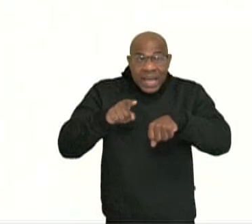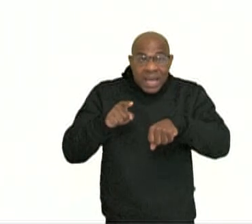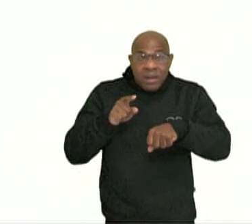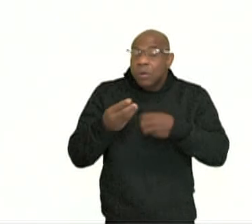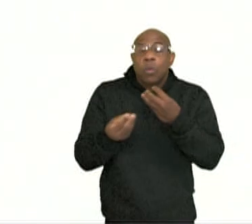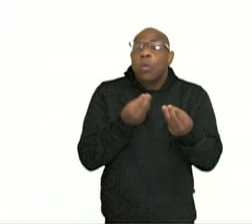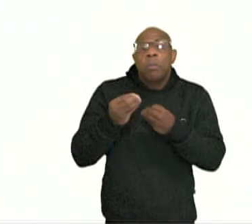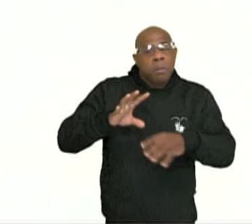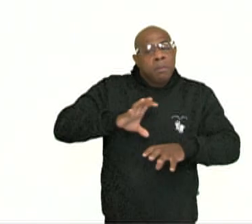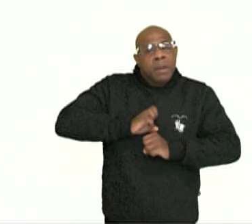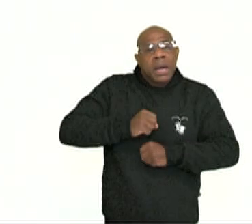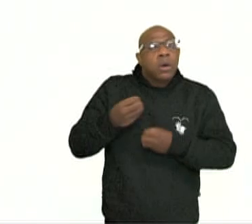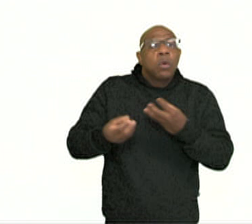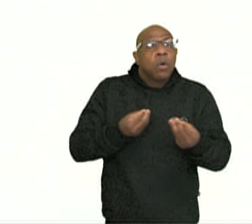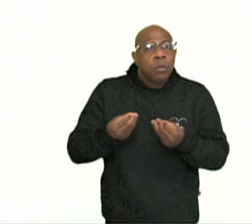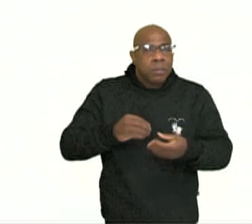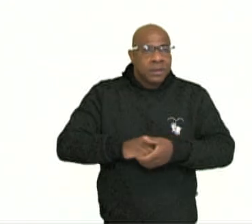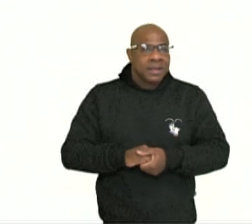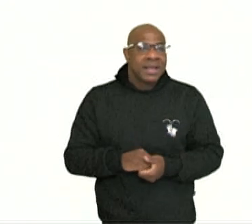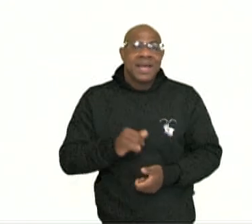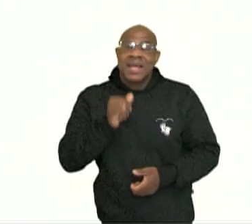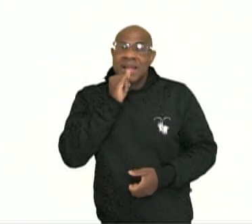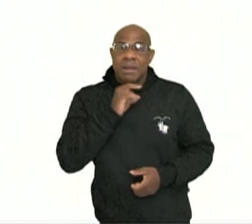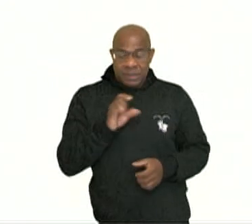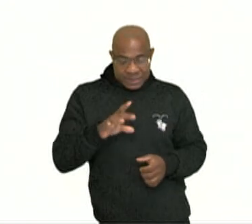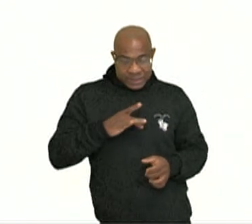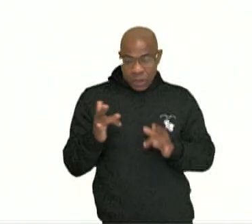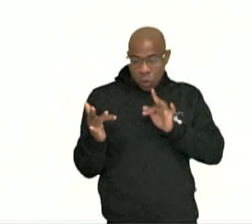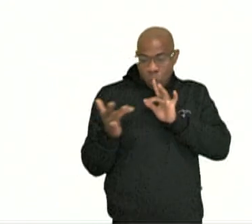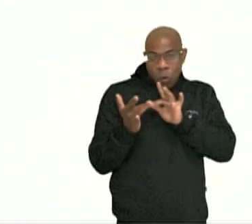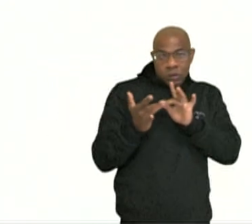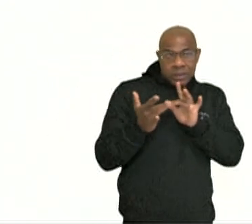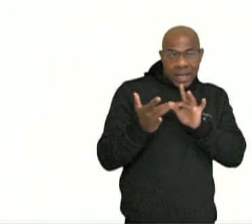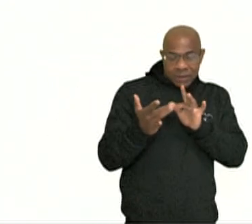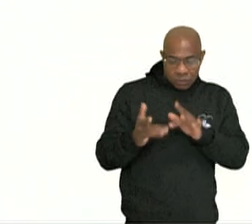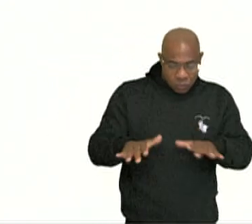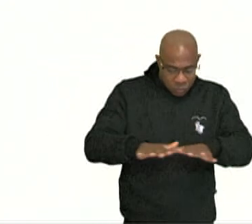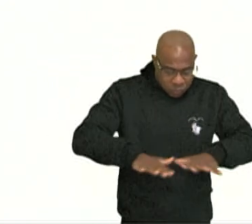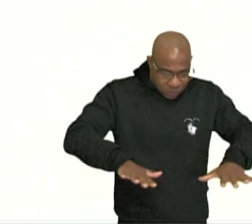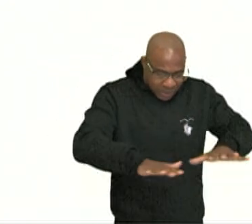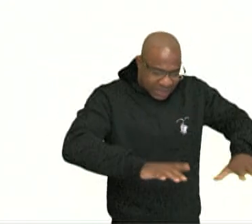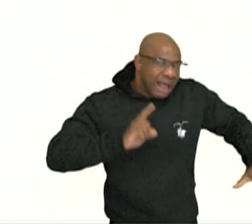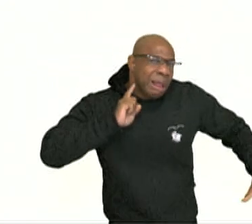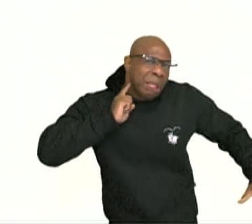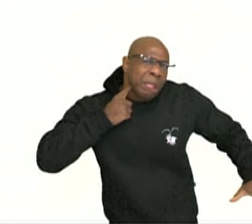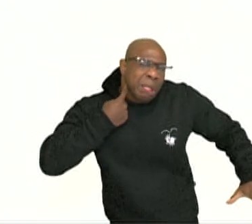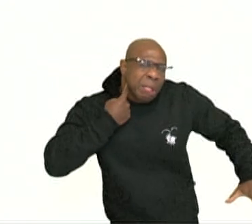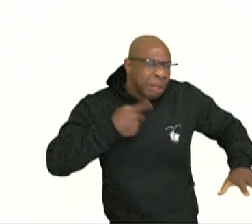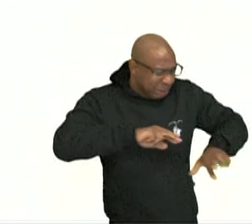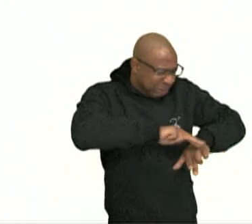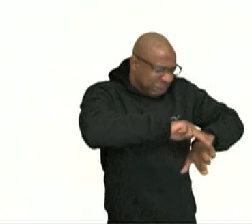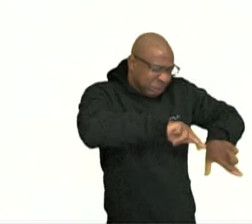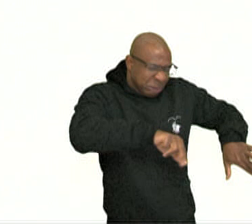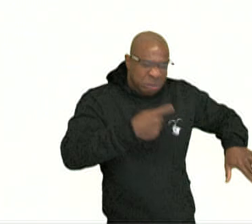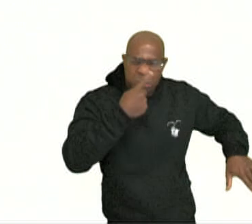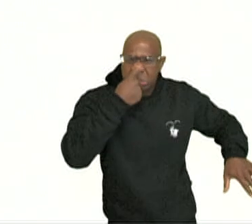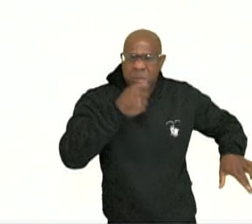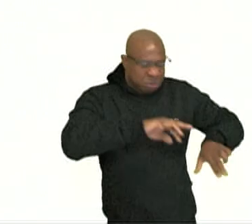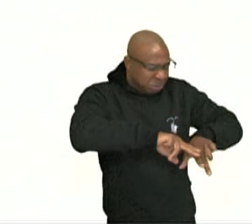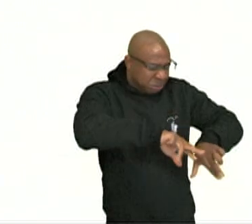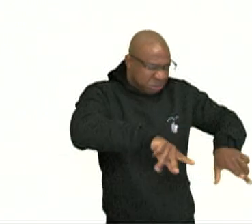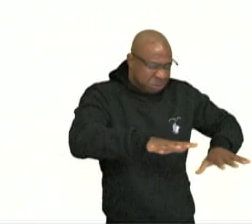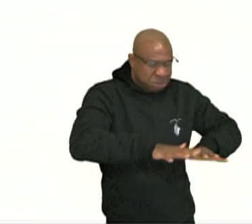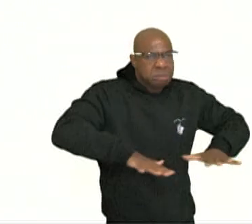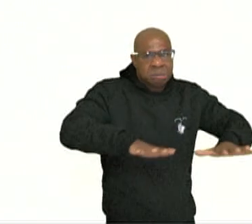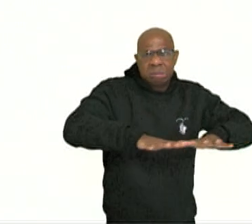contraída de que forma? Ao entrarmos em contato com o solo contaminado, né? Então, nessa